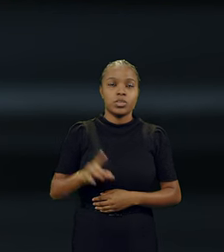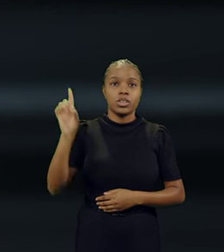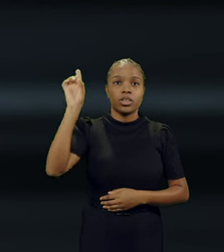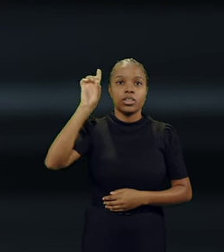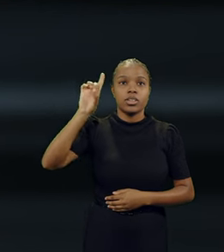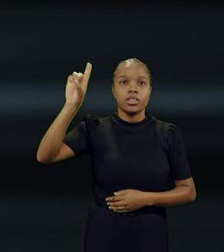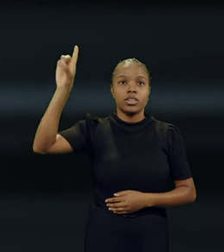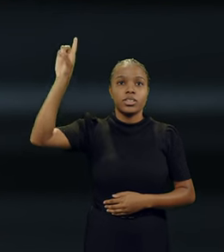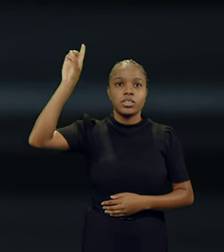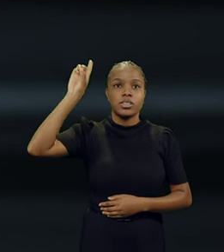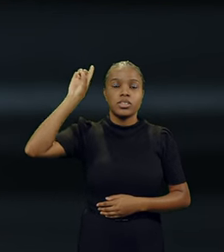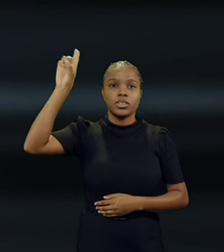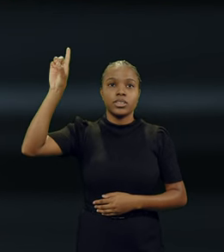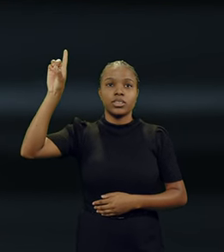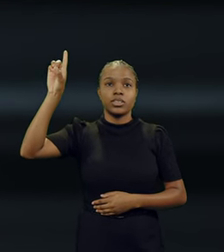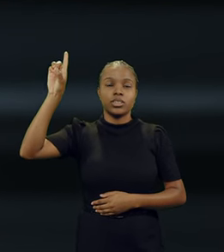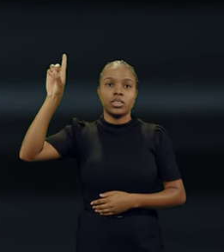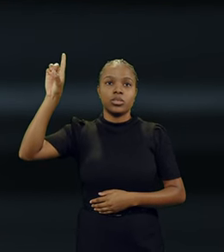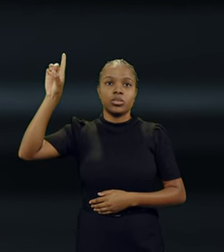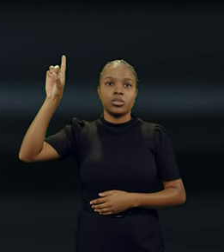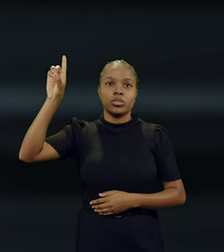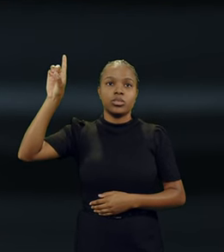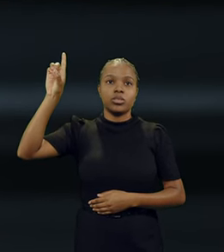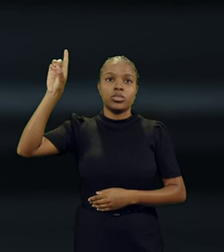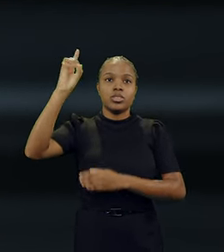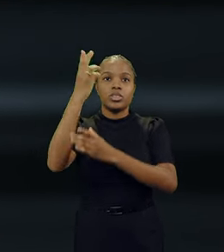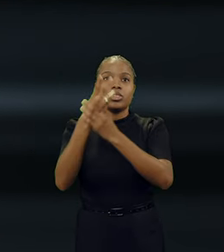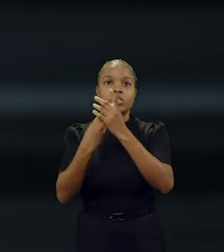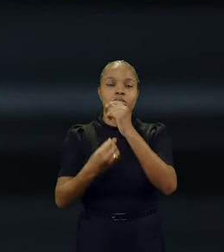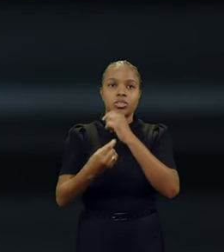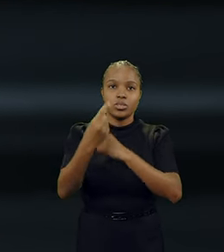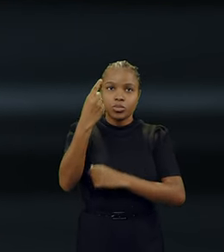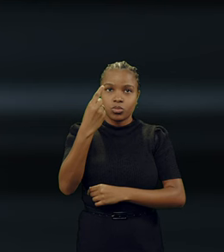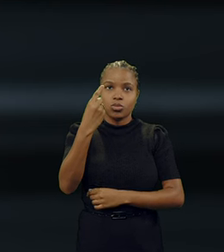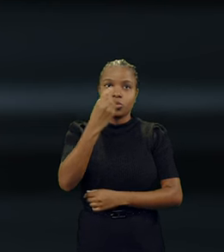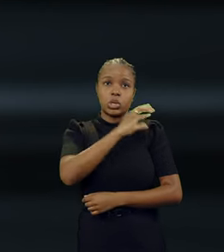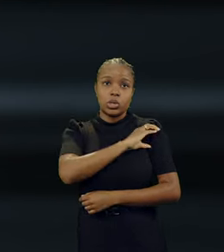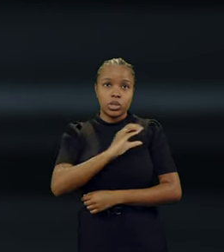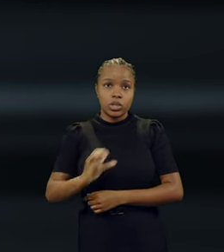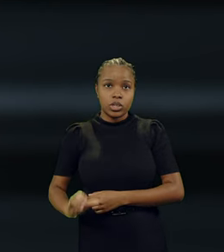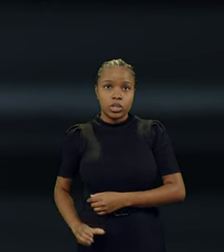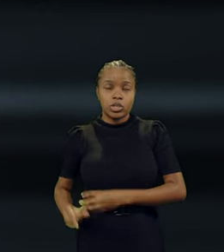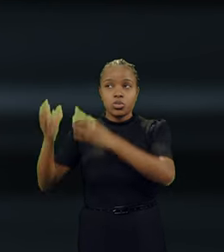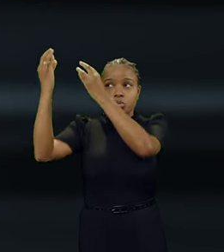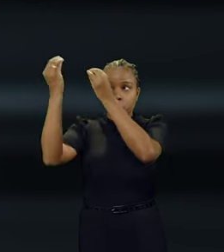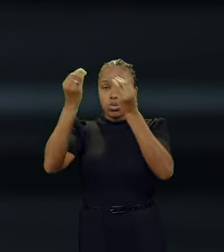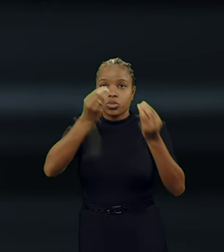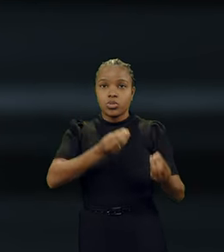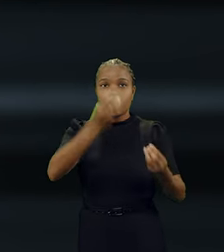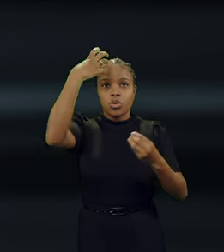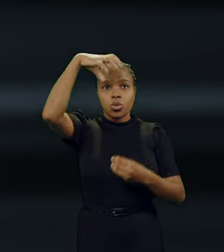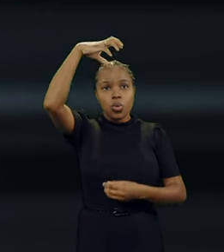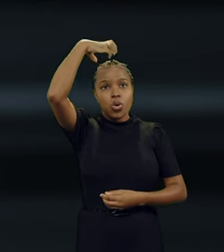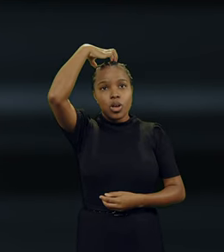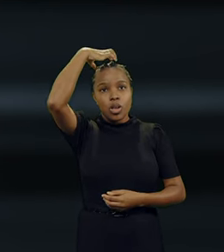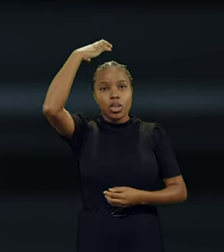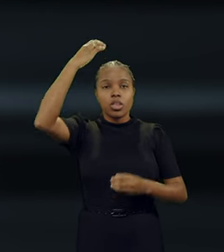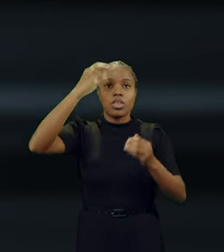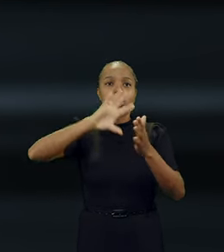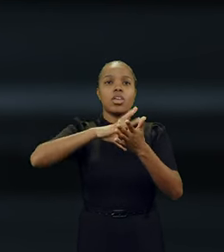Deus, na pessoa de Cristo, é o Rei, a Igreja é o